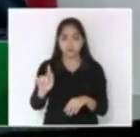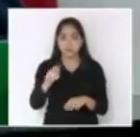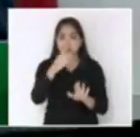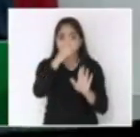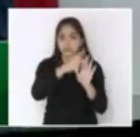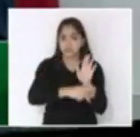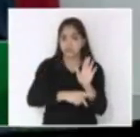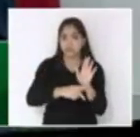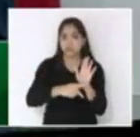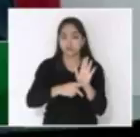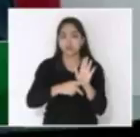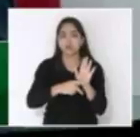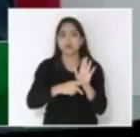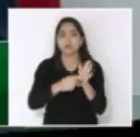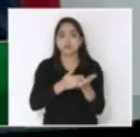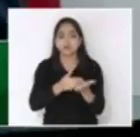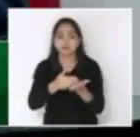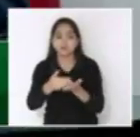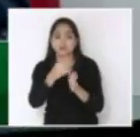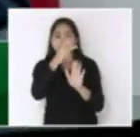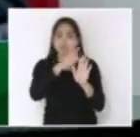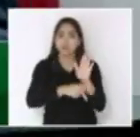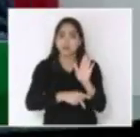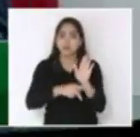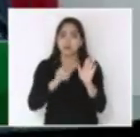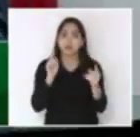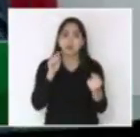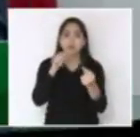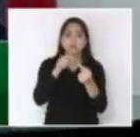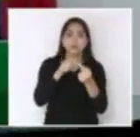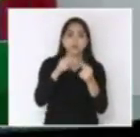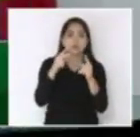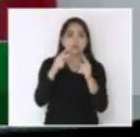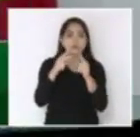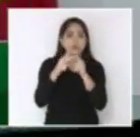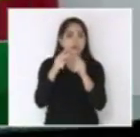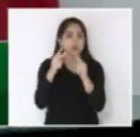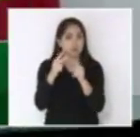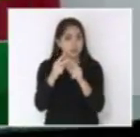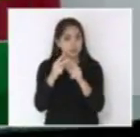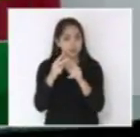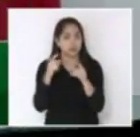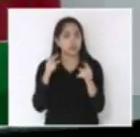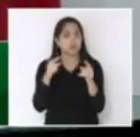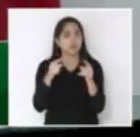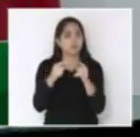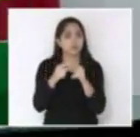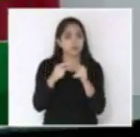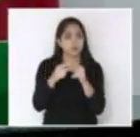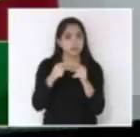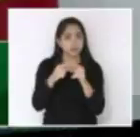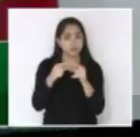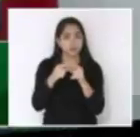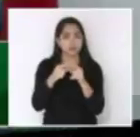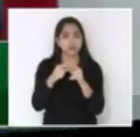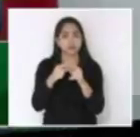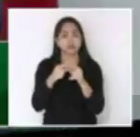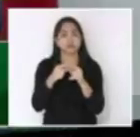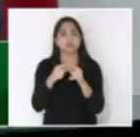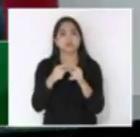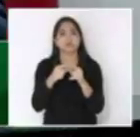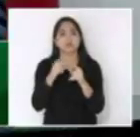entramos com o projeto com dois objetivos. O primeiro objetivo, deputado Saleta, sei que lá na região de